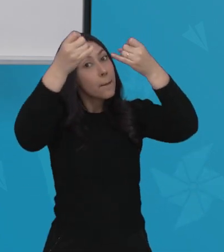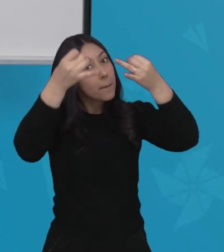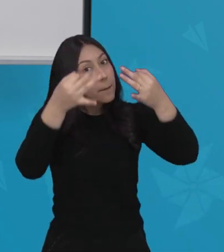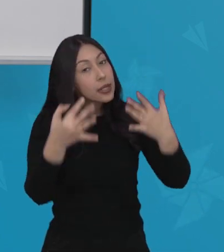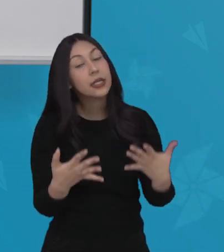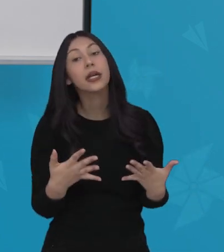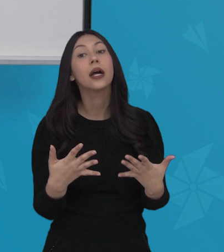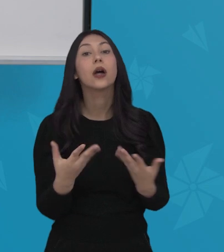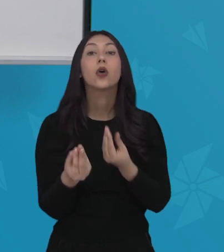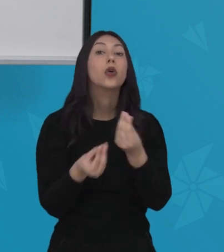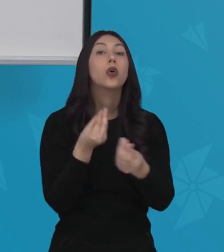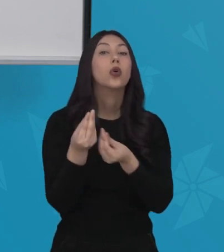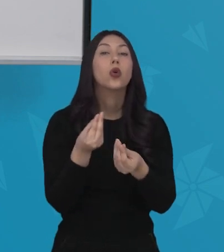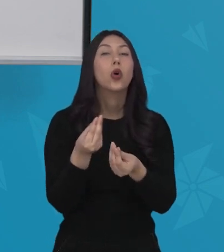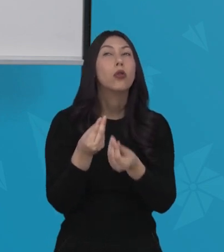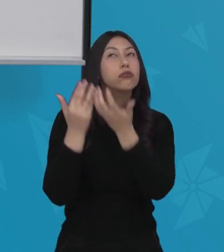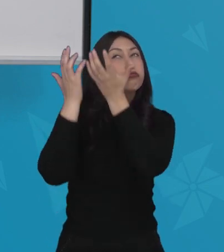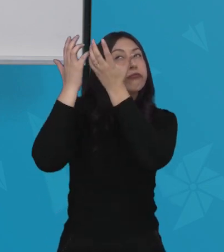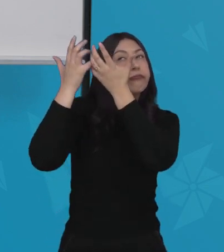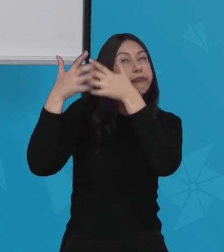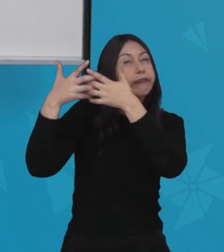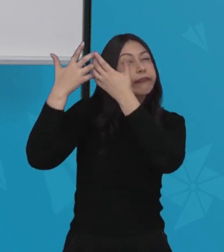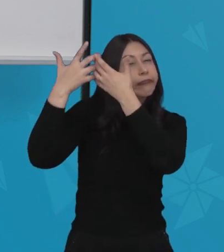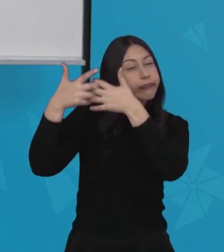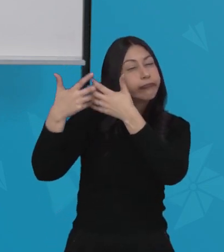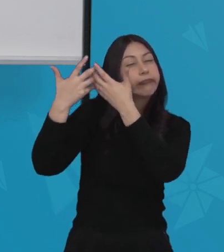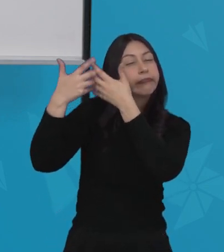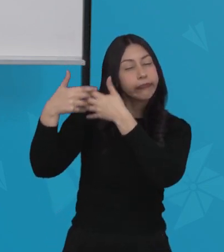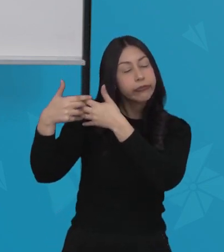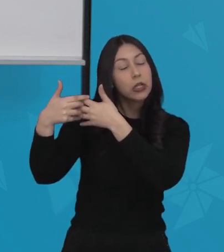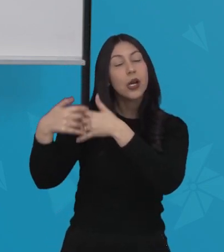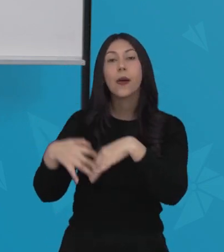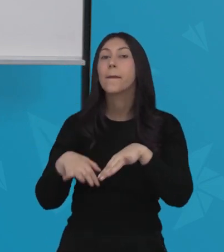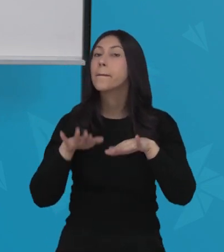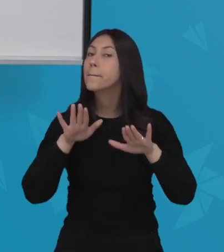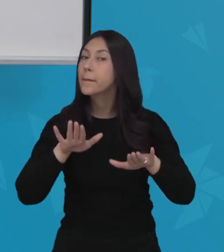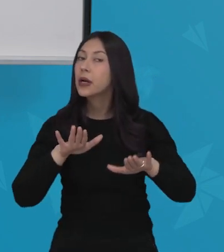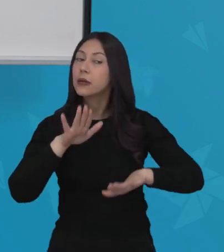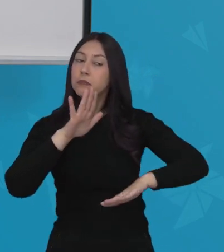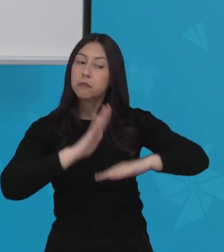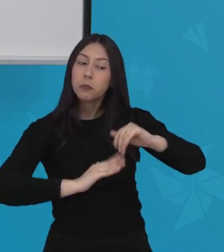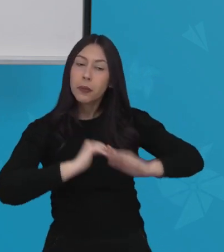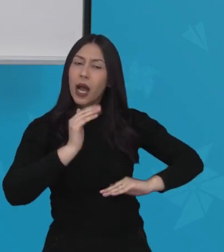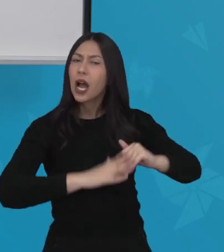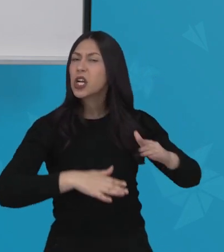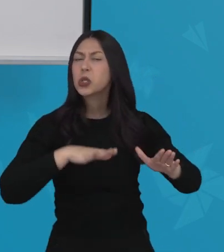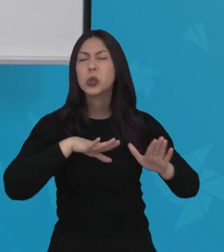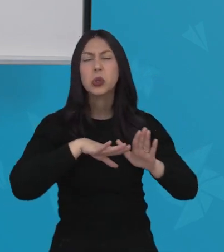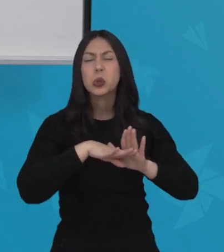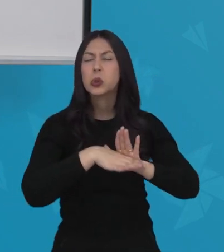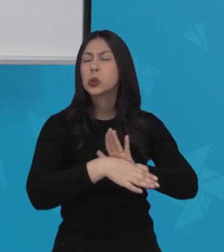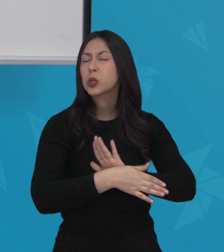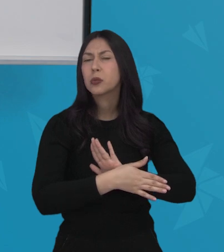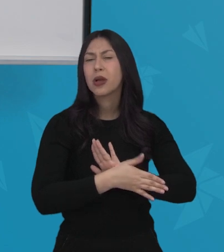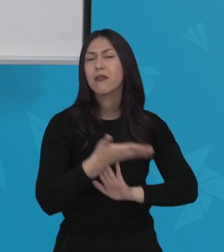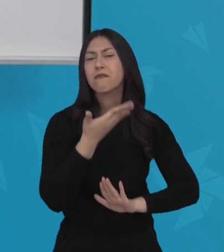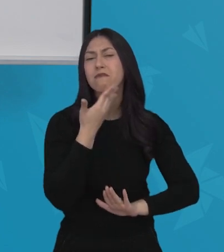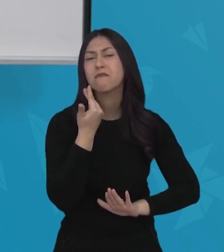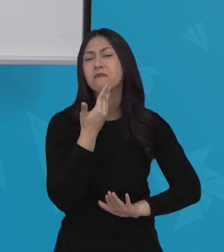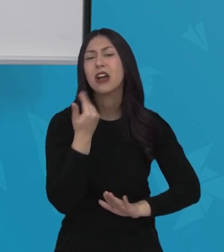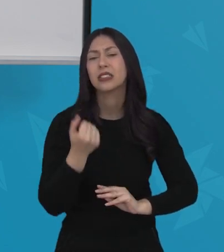justamente aqui na aula de onde que vem esse raciocínio de você pegar e mudar de base. Mas pensando para alguém que já tem hábito, olha que